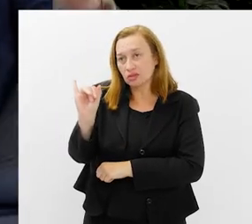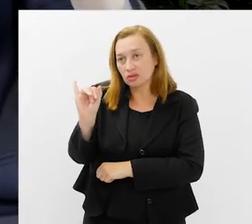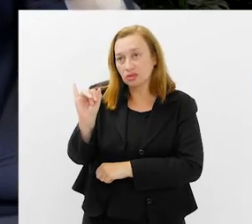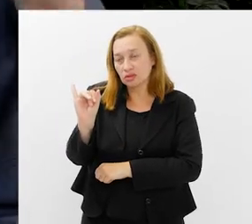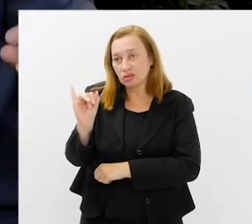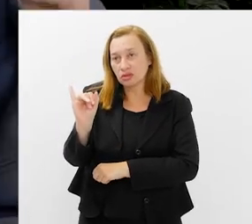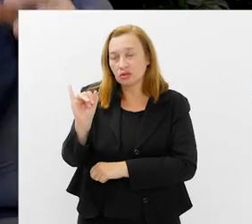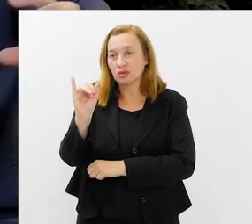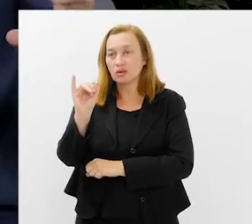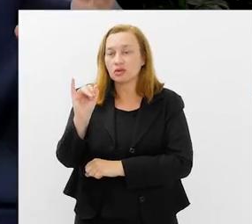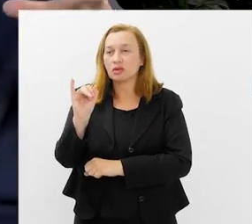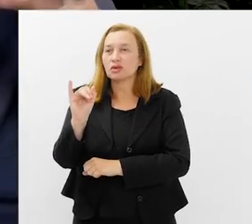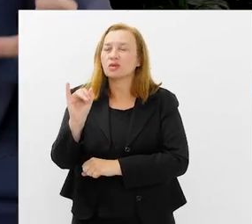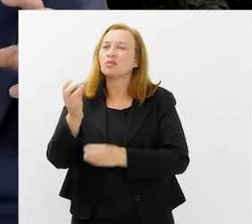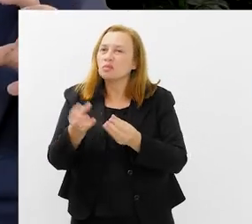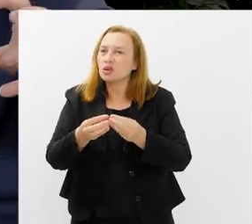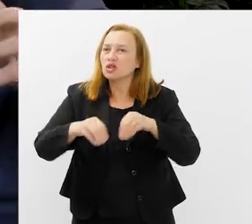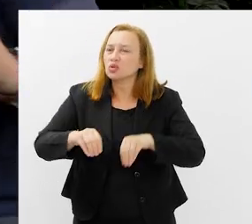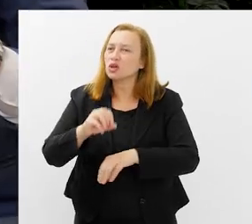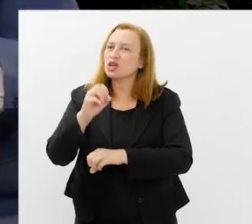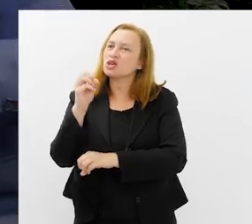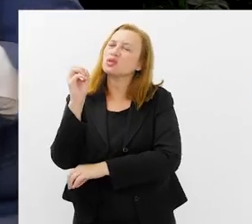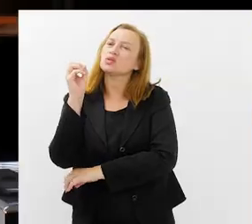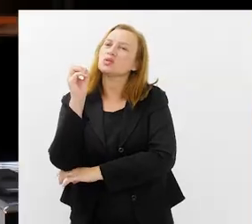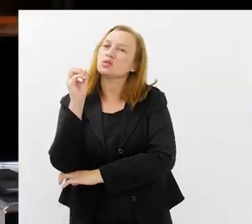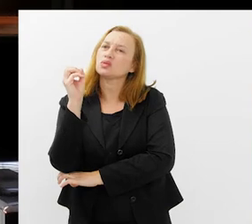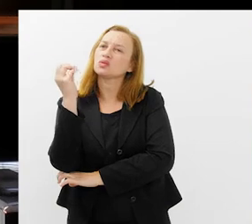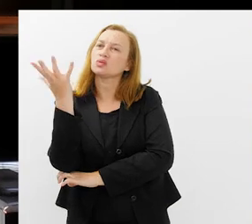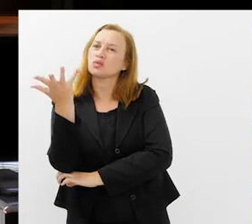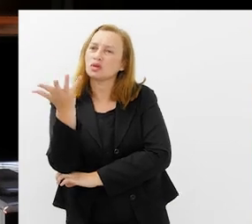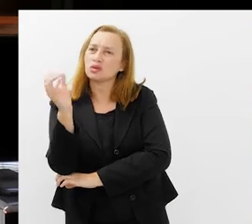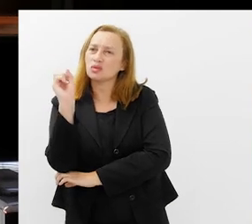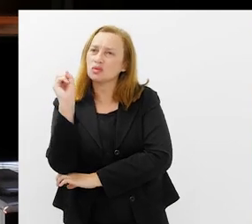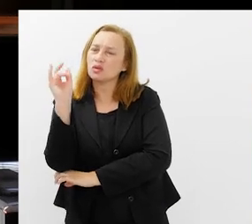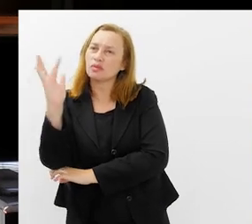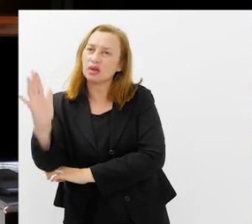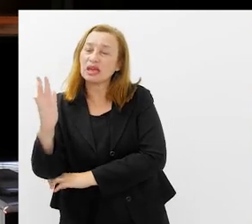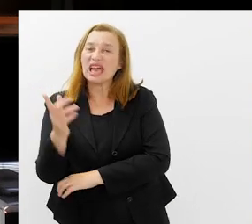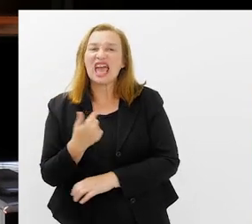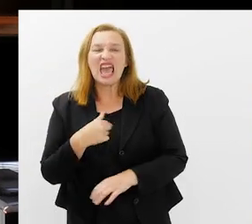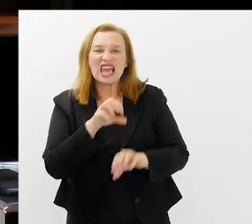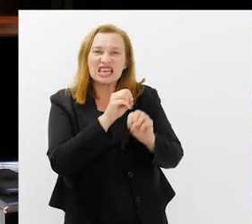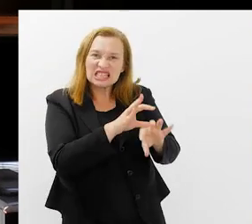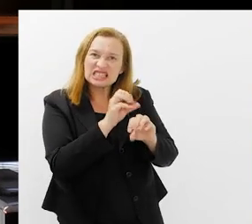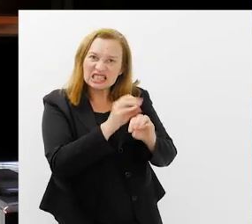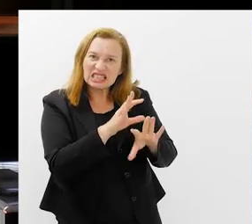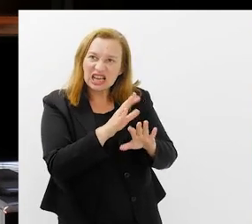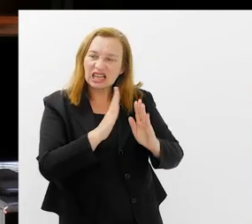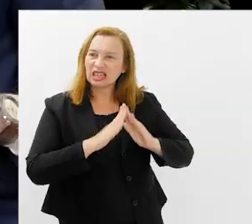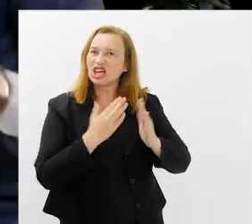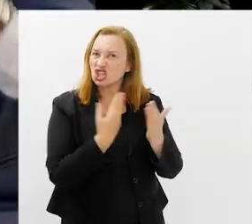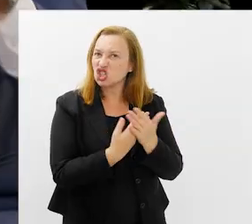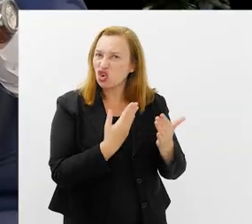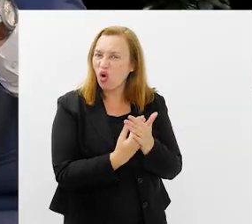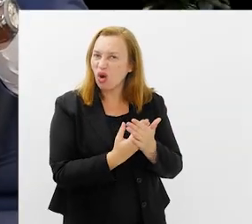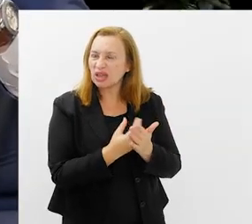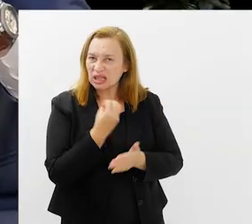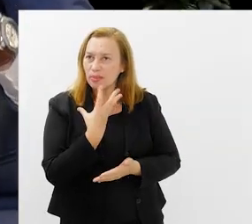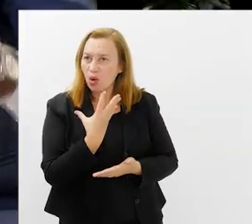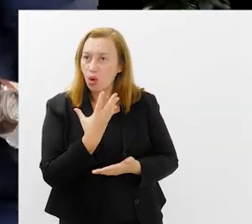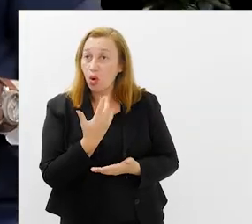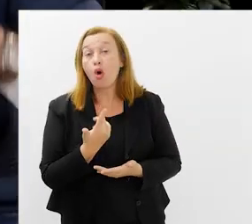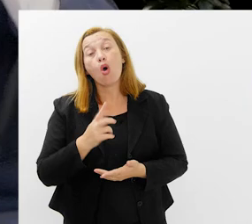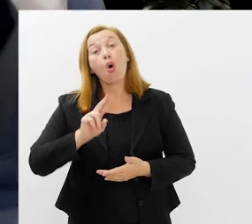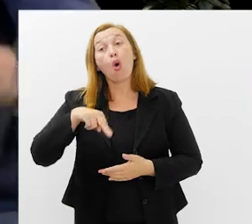preventiva na questão do meio ambiente. Ensinar nas escolas é o suficiente? Ou a gente tem que ser mais